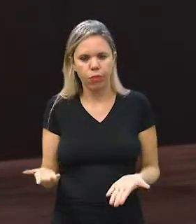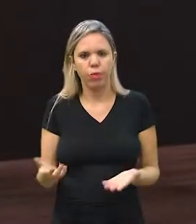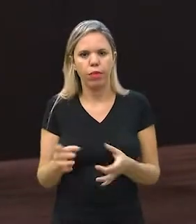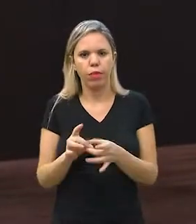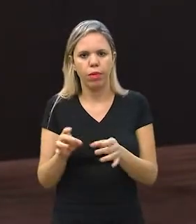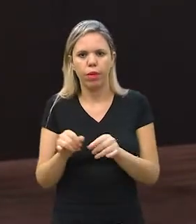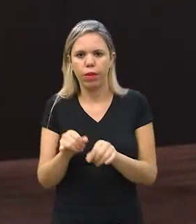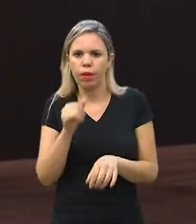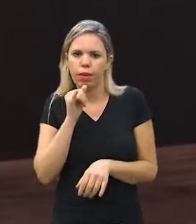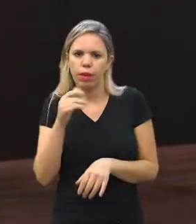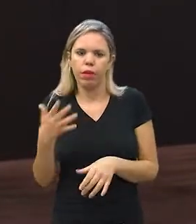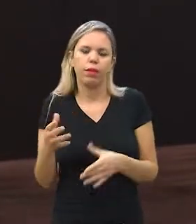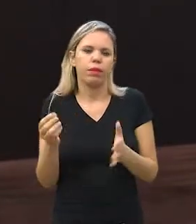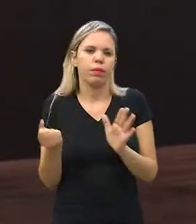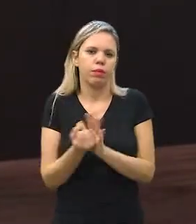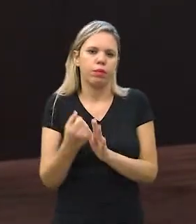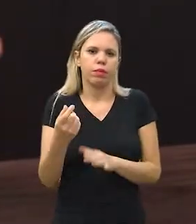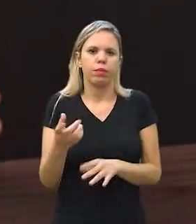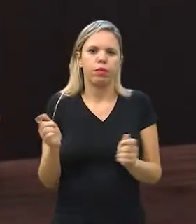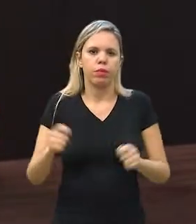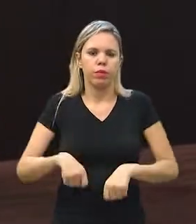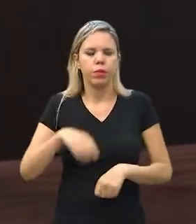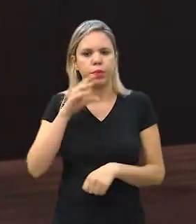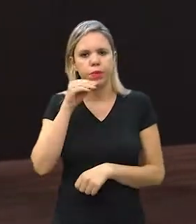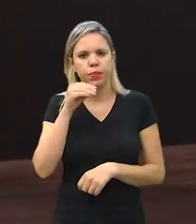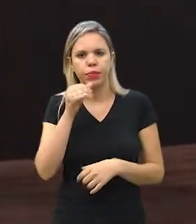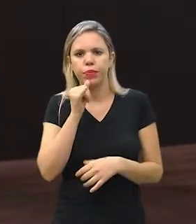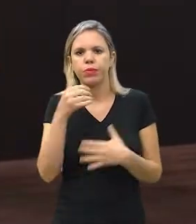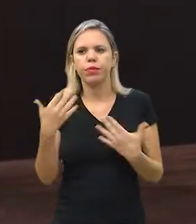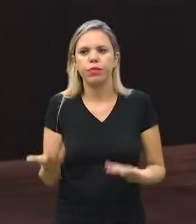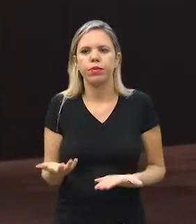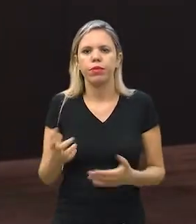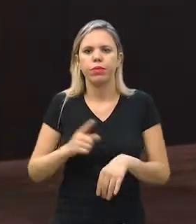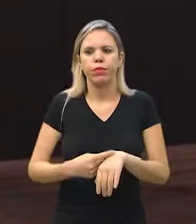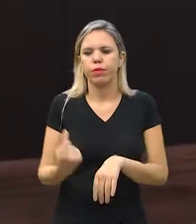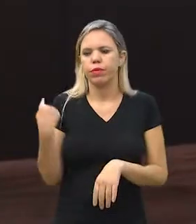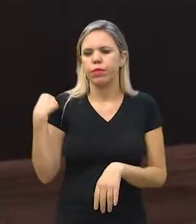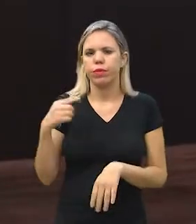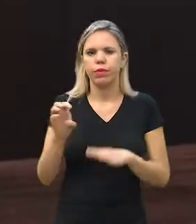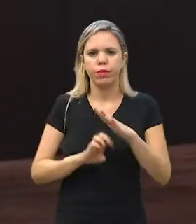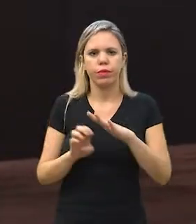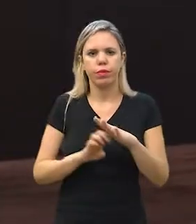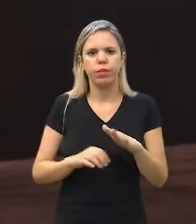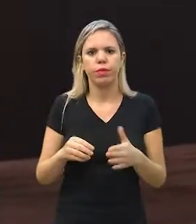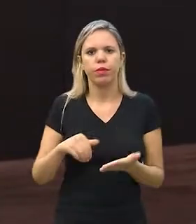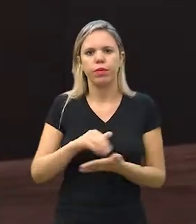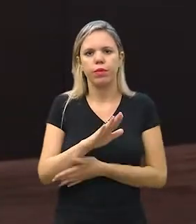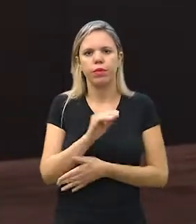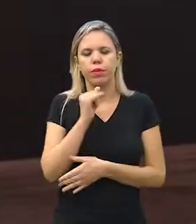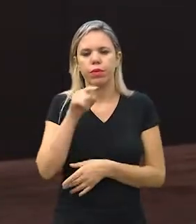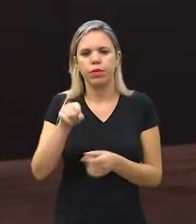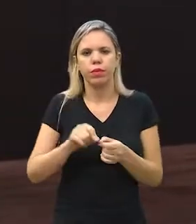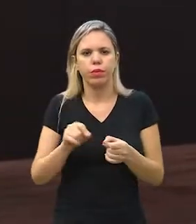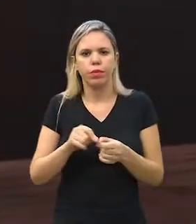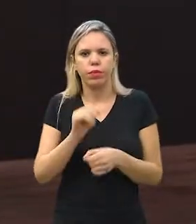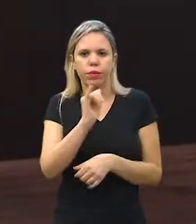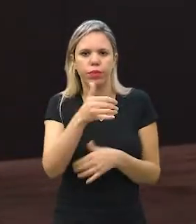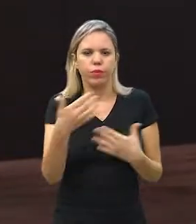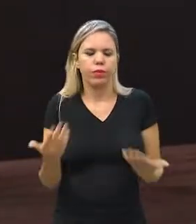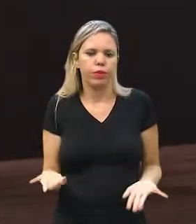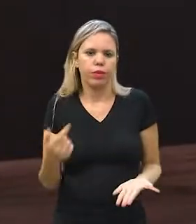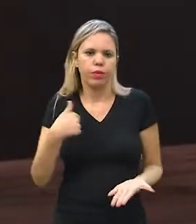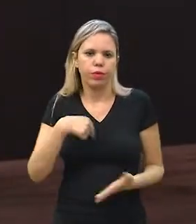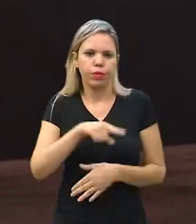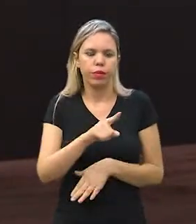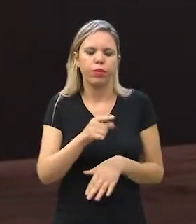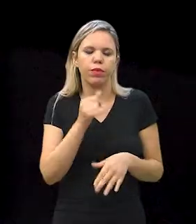um planejamento para deixar lá a sua condição de funcionário, ou naquele momento a empresa te dispensou e aí